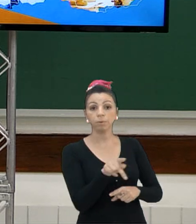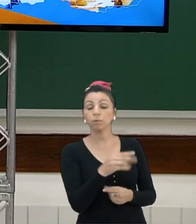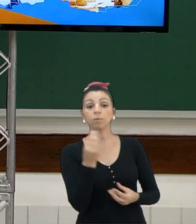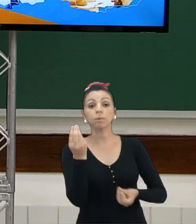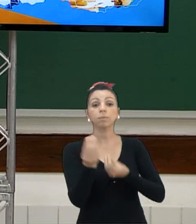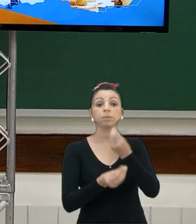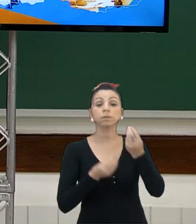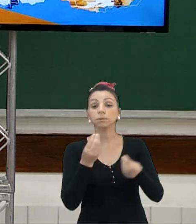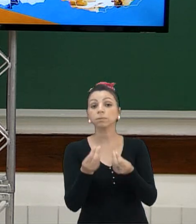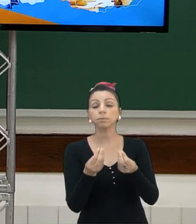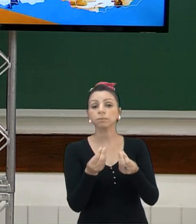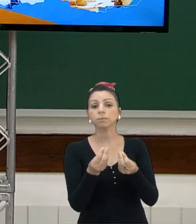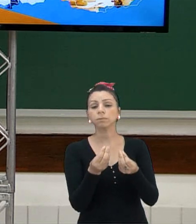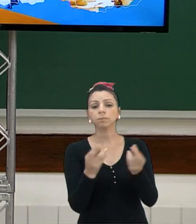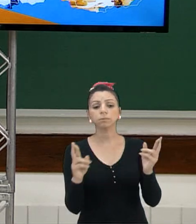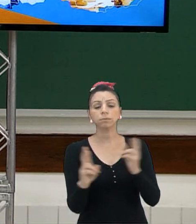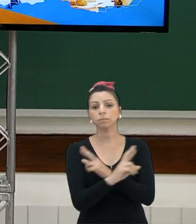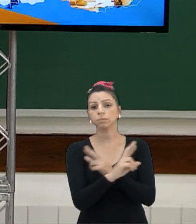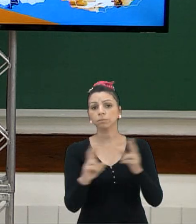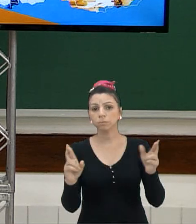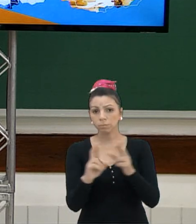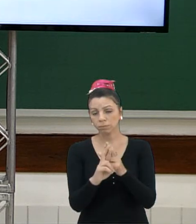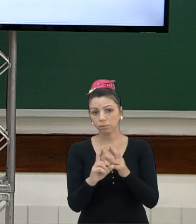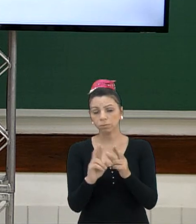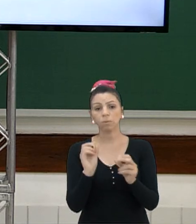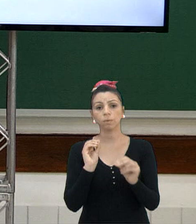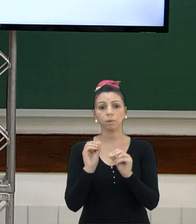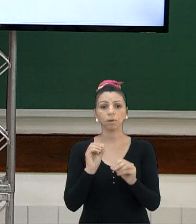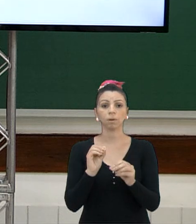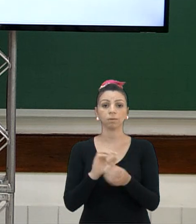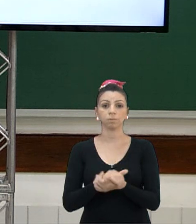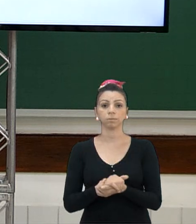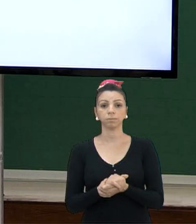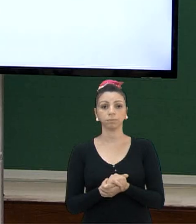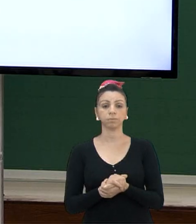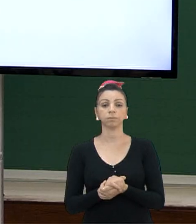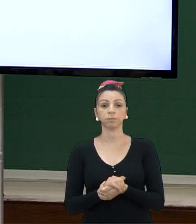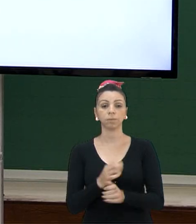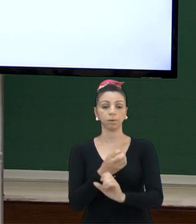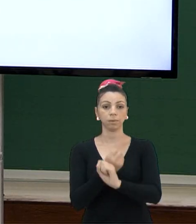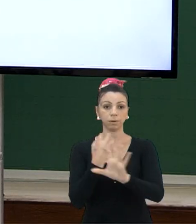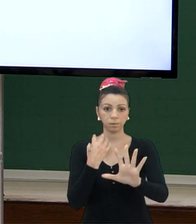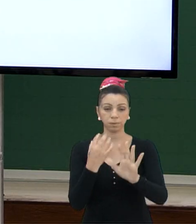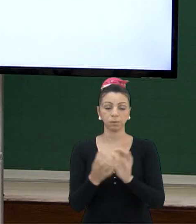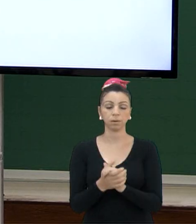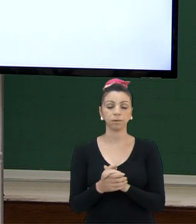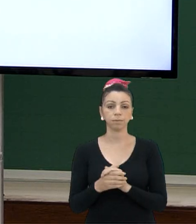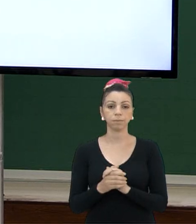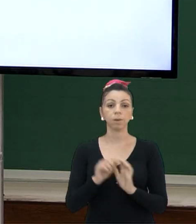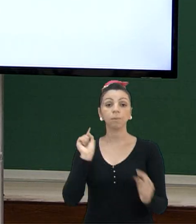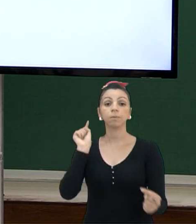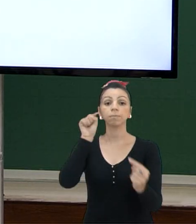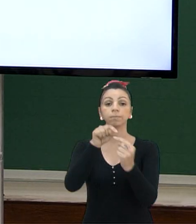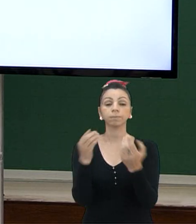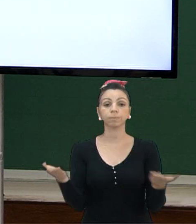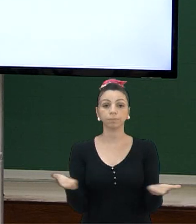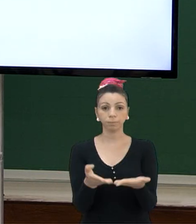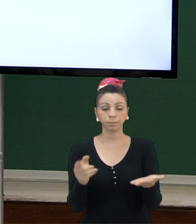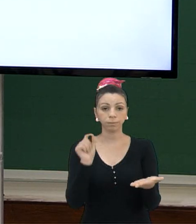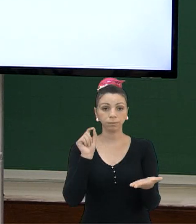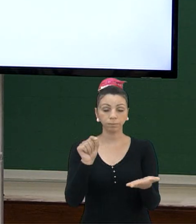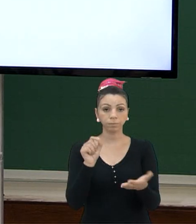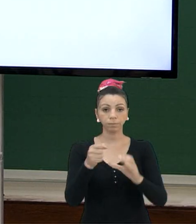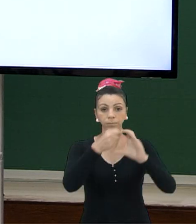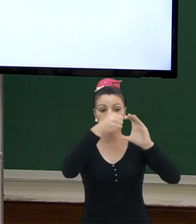como está a sua relação com esse ensino. Vamos ver os nossos objetivos de hoje? Nós vamos rever